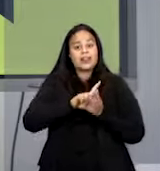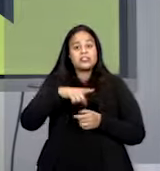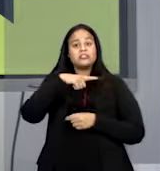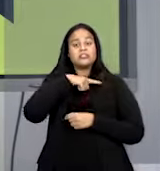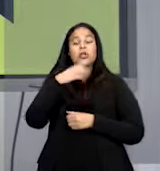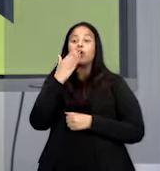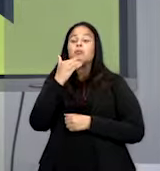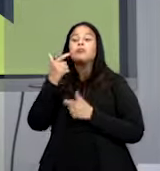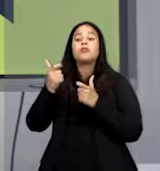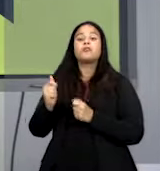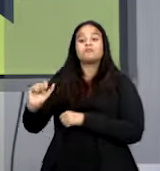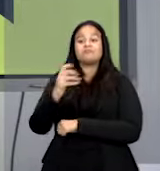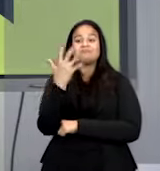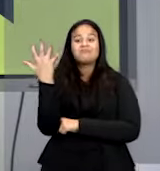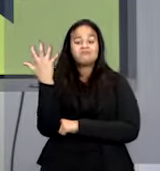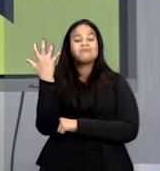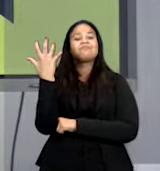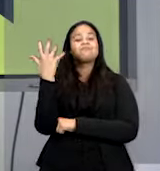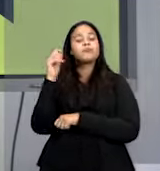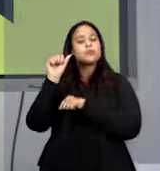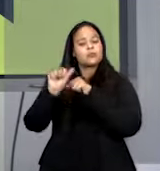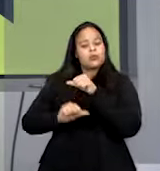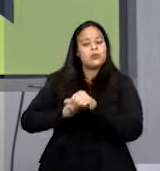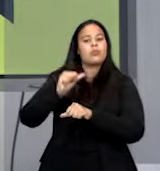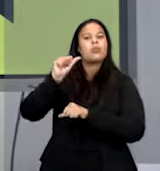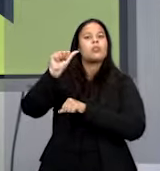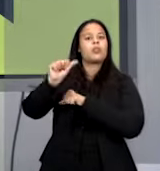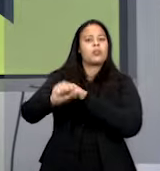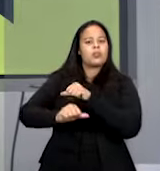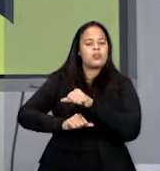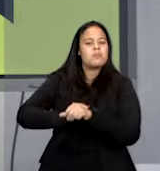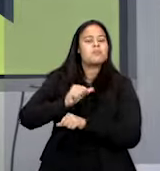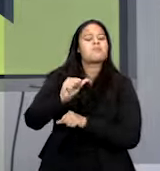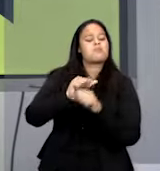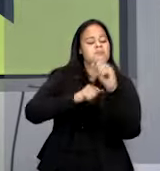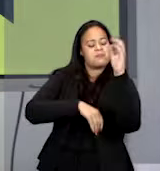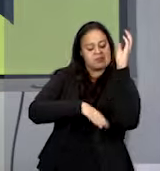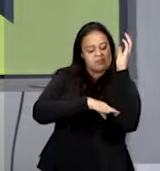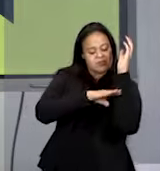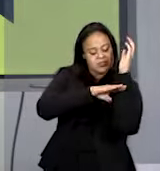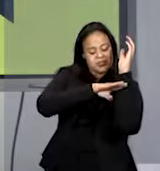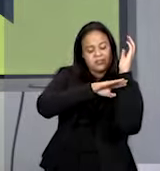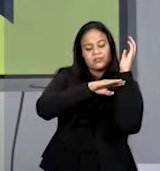temos essa disputa. Tudo que é construído desmatou um certo espaço.